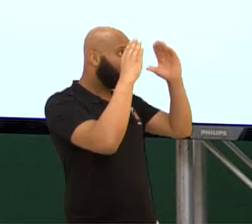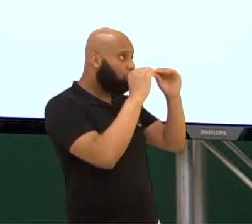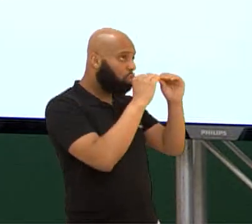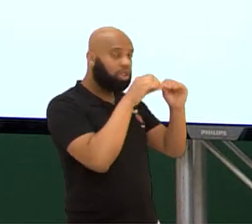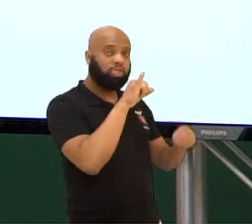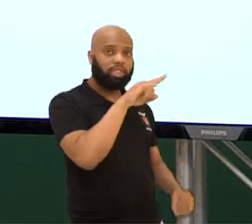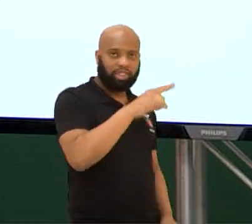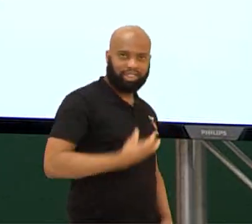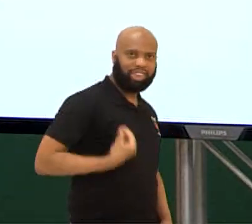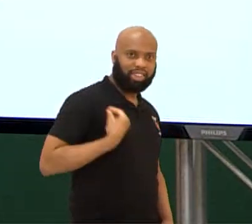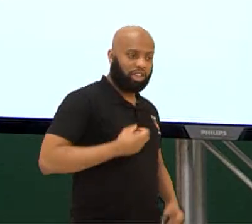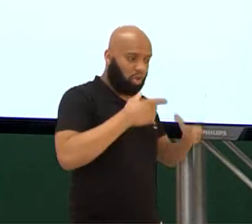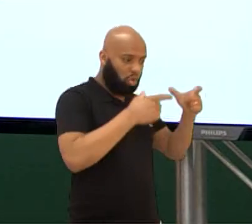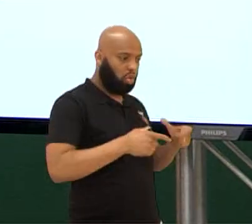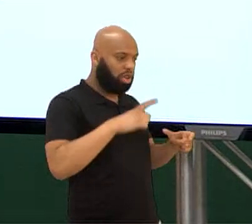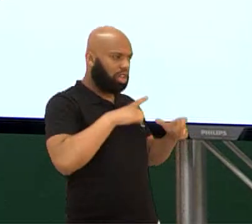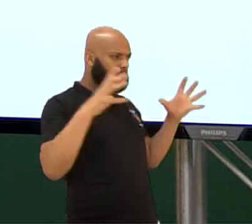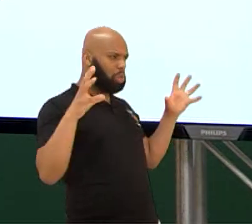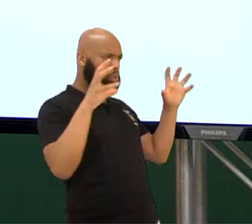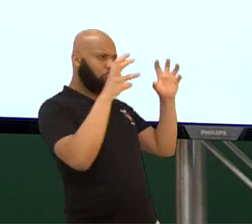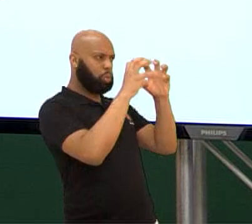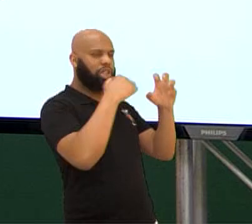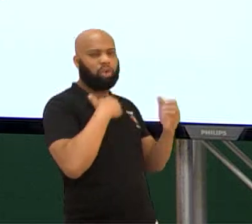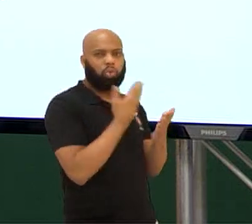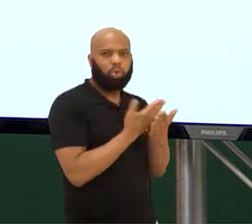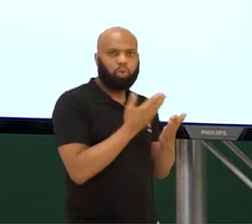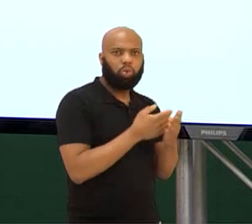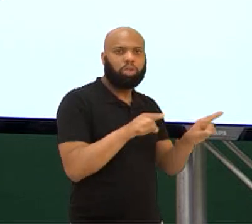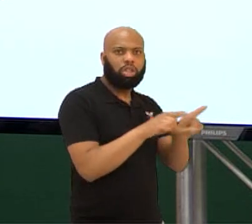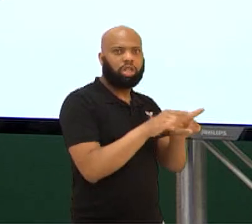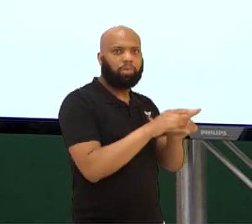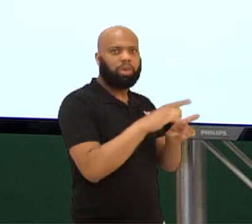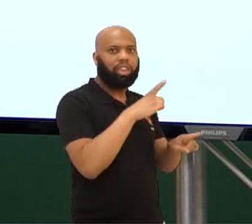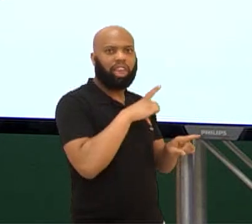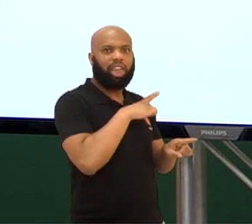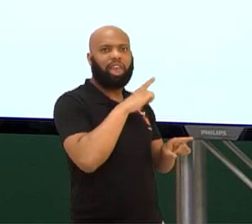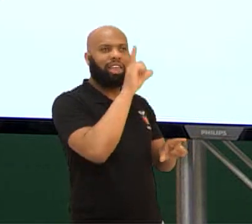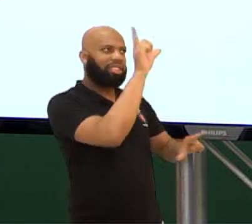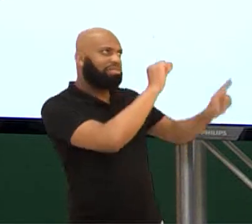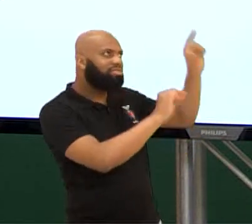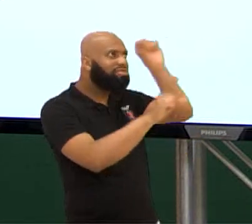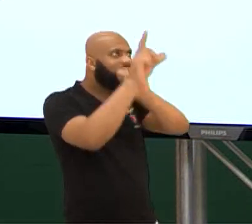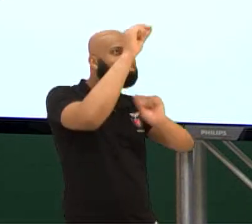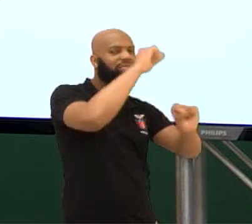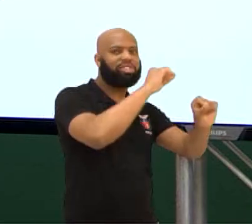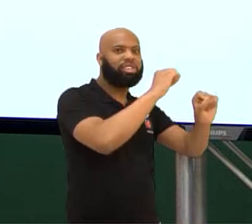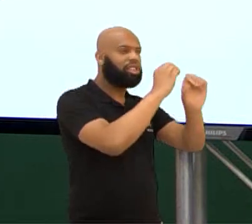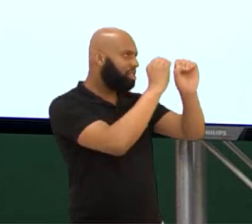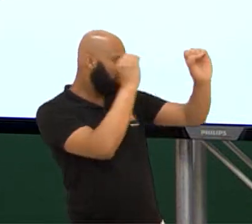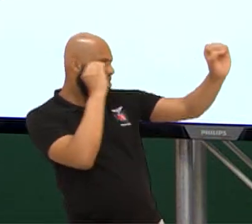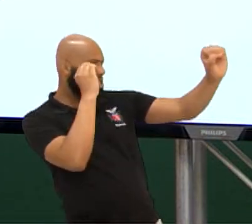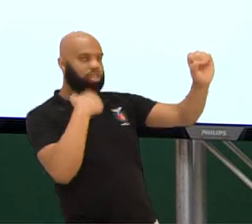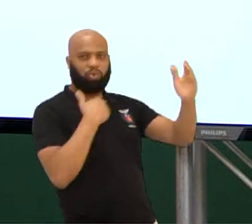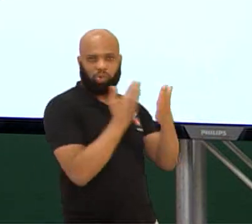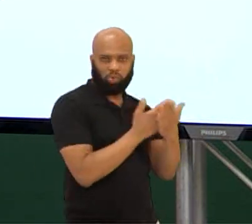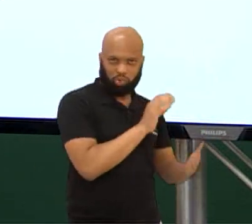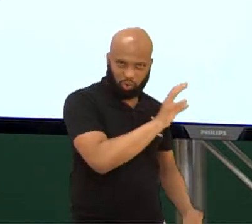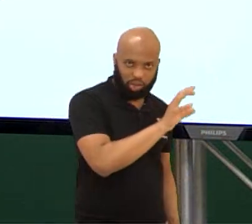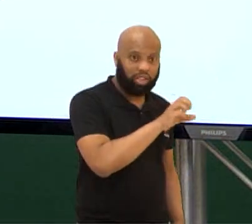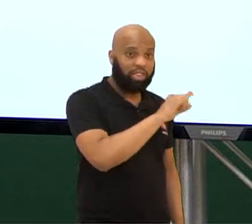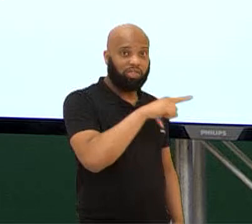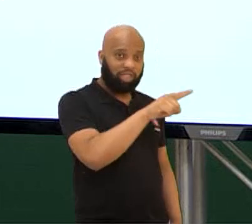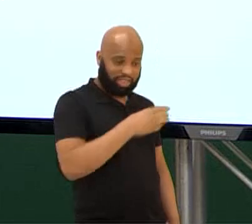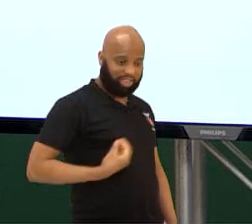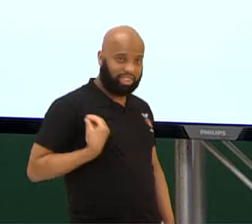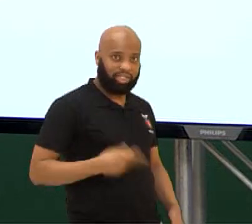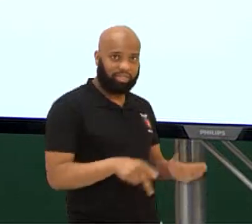sistema de baixa luminosidade, eu mexo com a parte da astronomia, então eu me adequo muito a isso. Quanto mais tempo você fica exposto a um ambiente escuro, mais